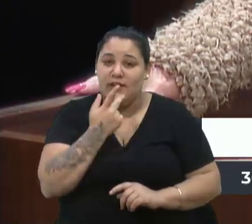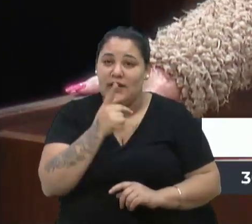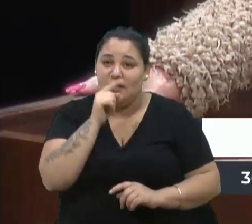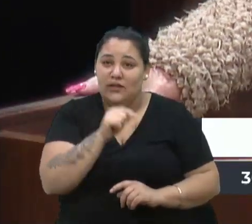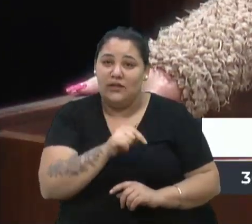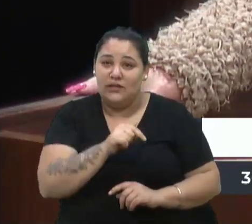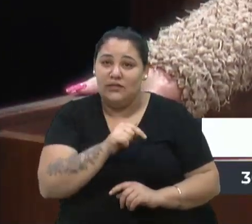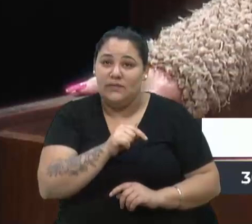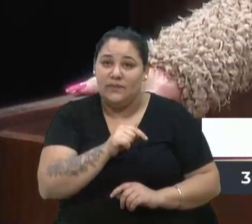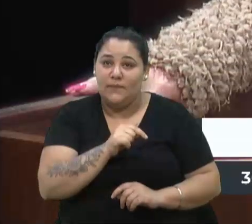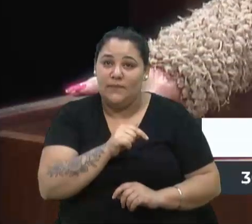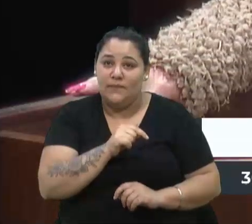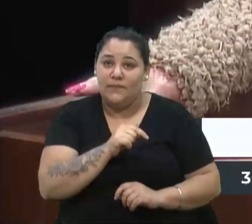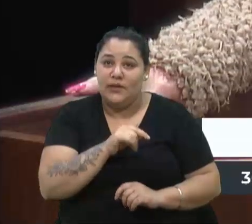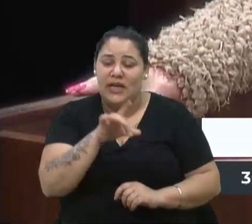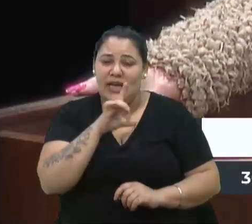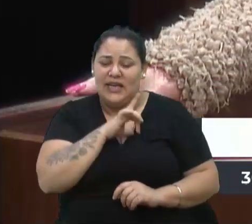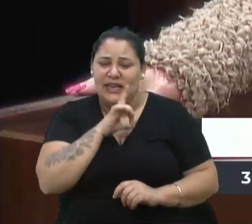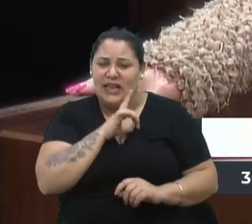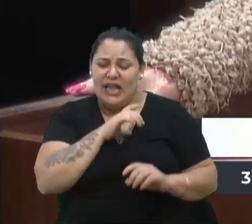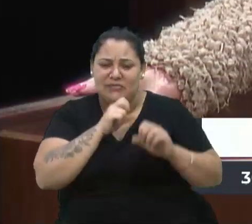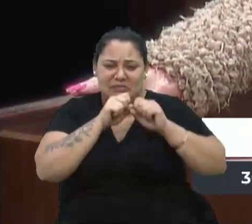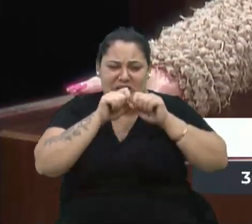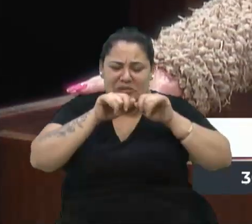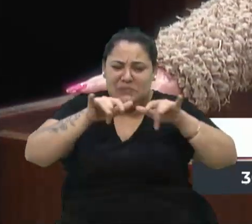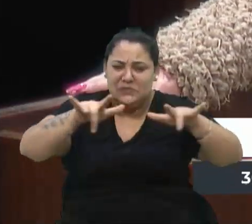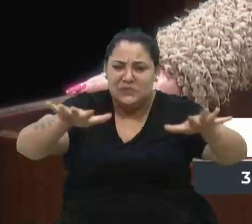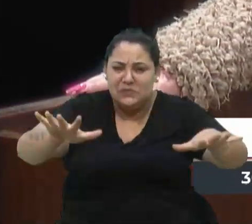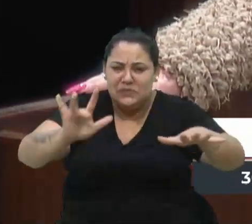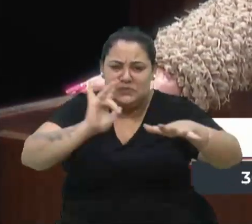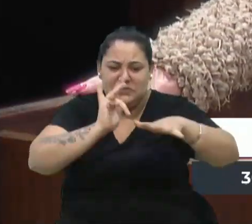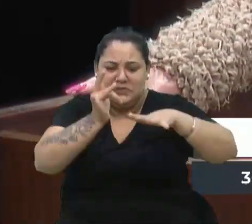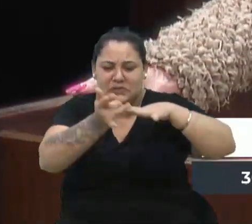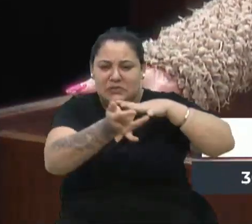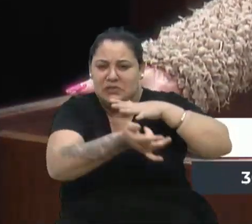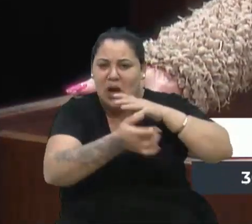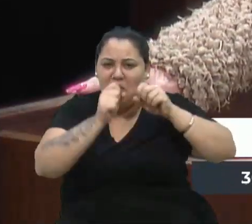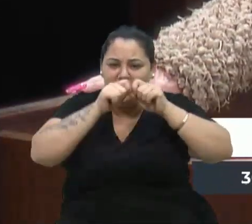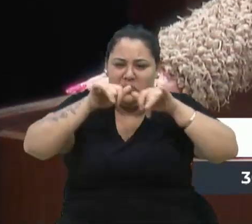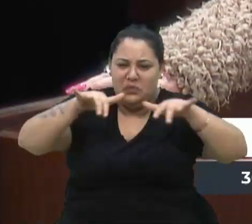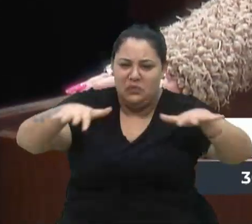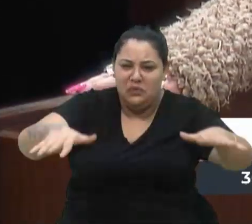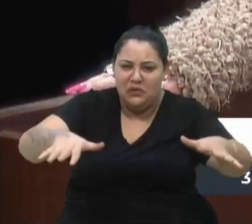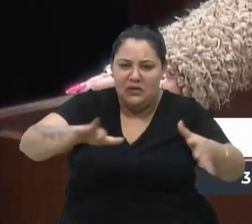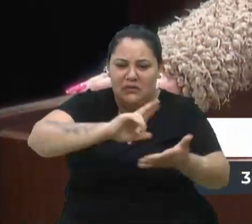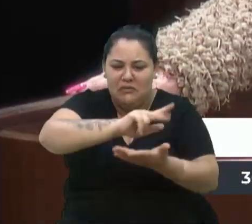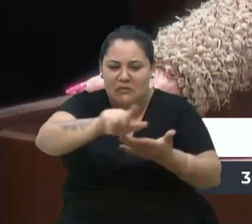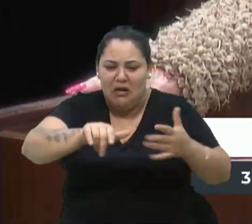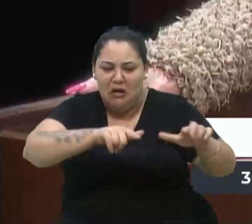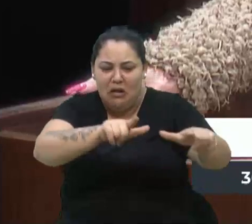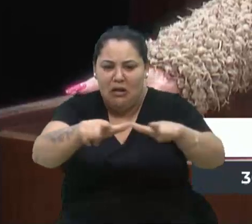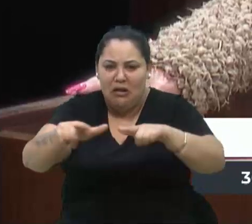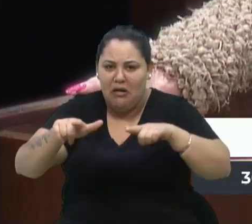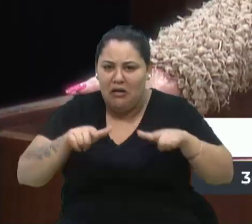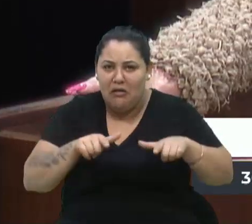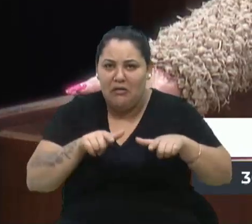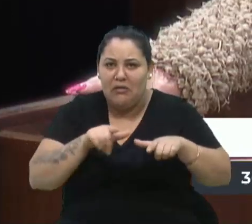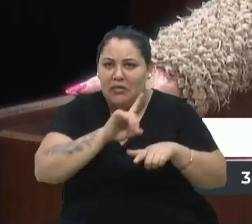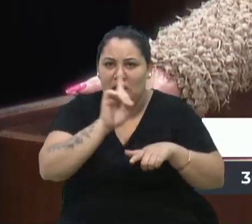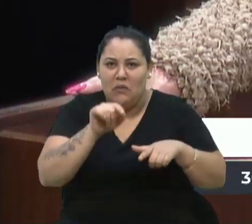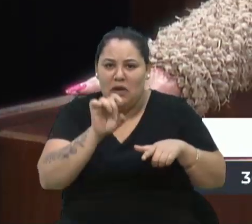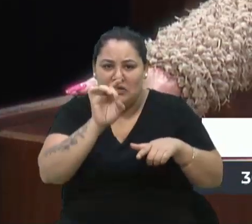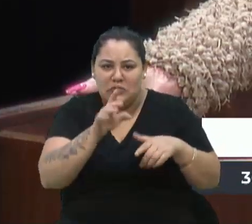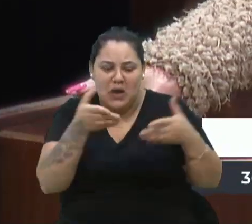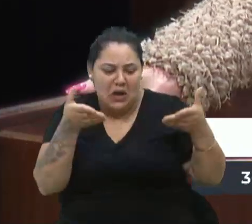tem sido espalhada nas redes sociais, espalhadas em vários espaços, e não é de agora, é desde o início do